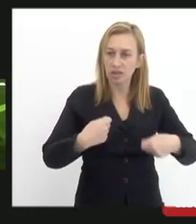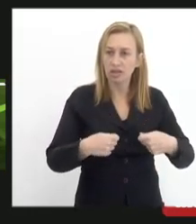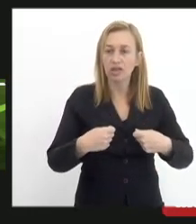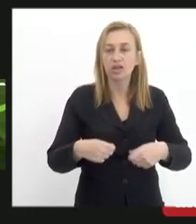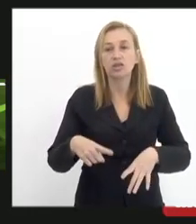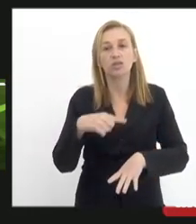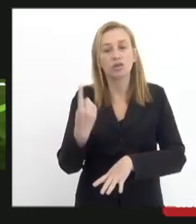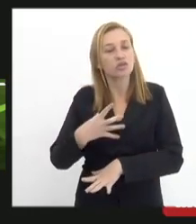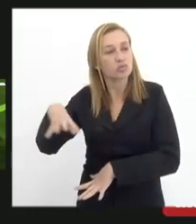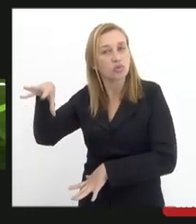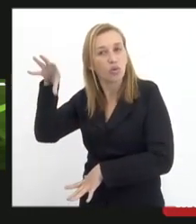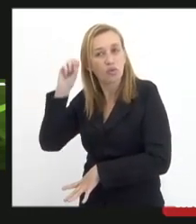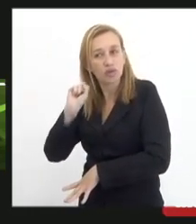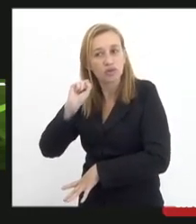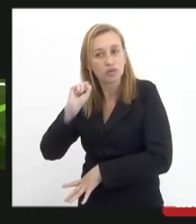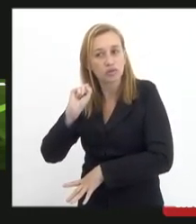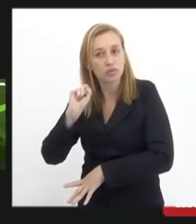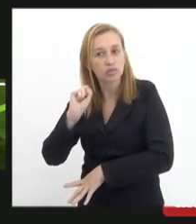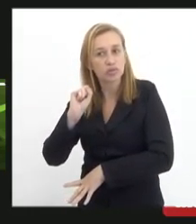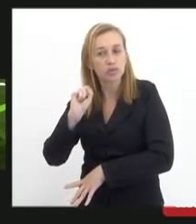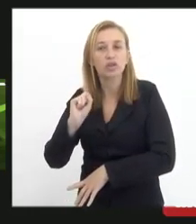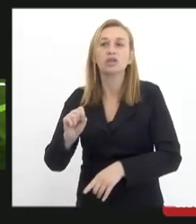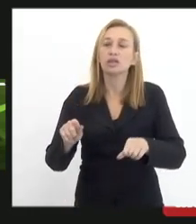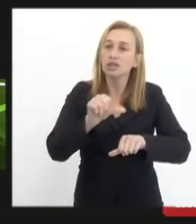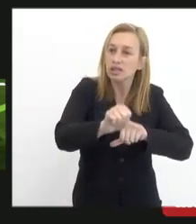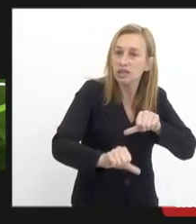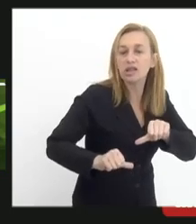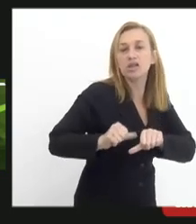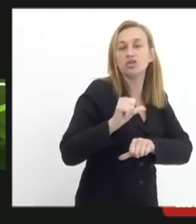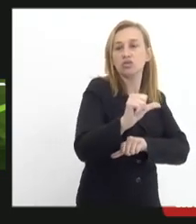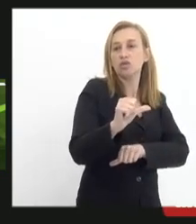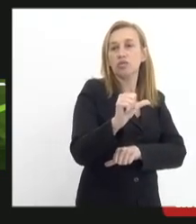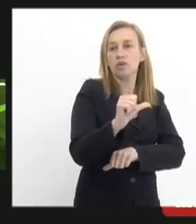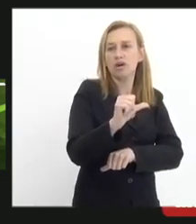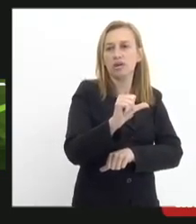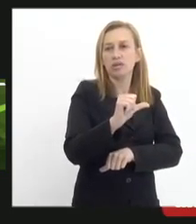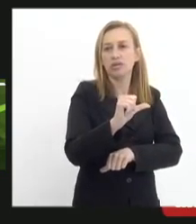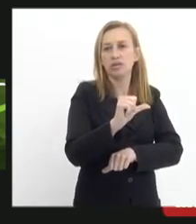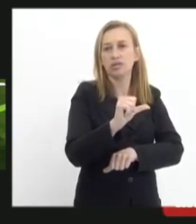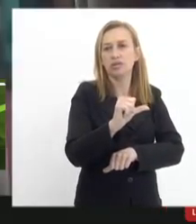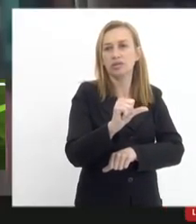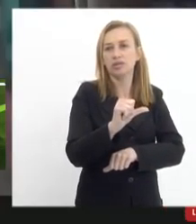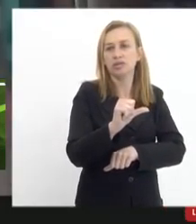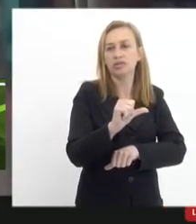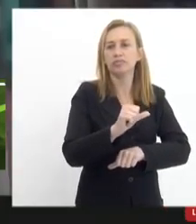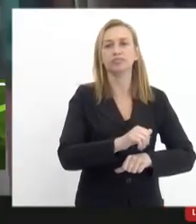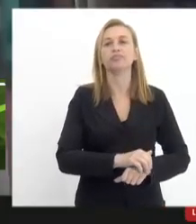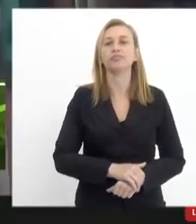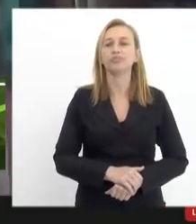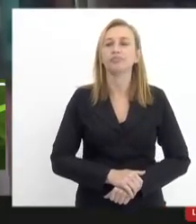ouvindo, né, e transformar isto, né,